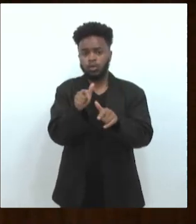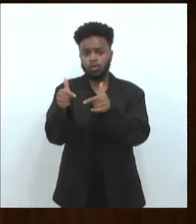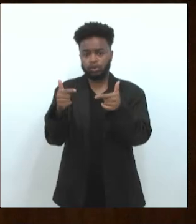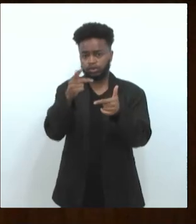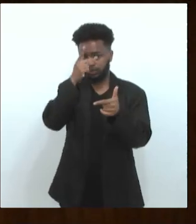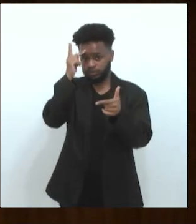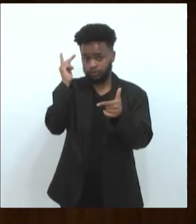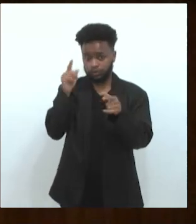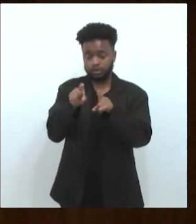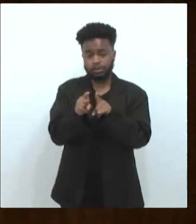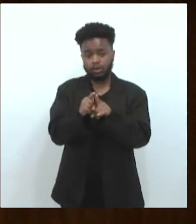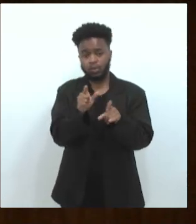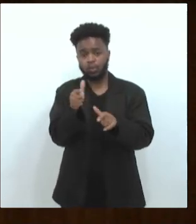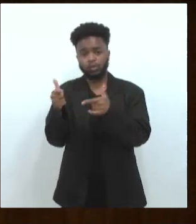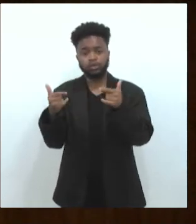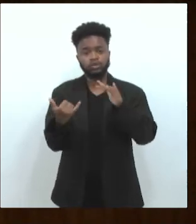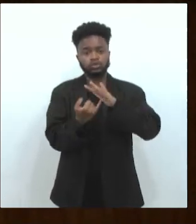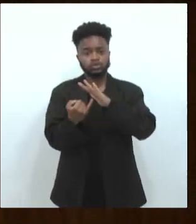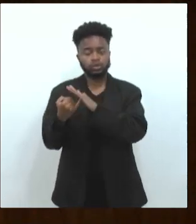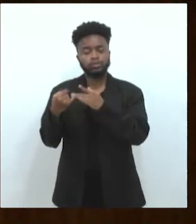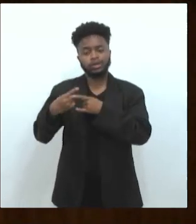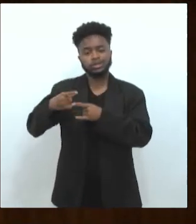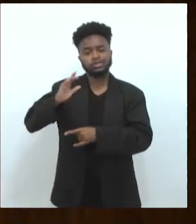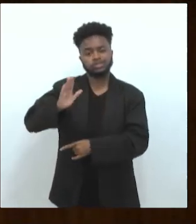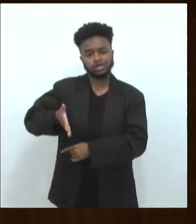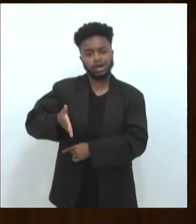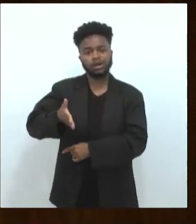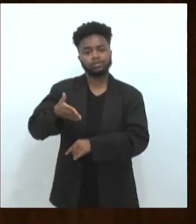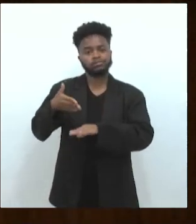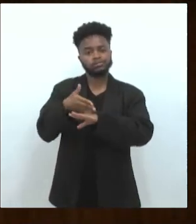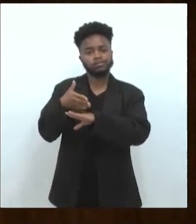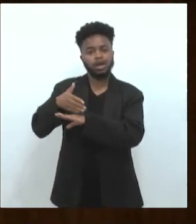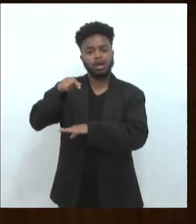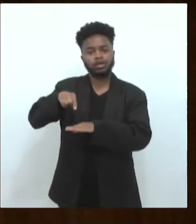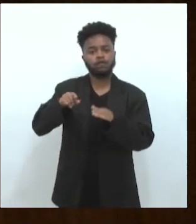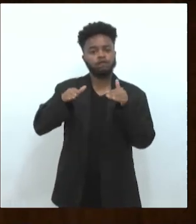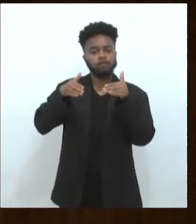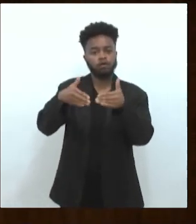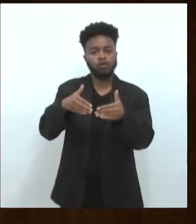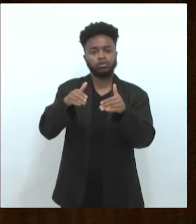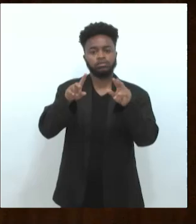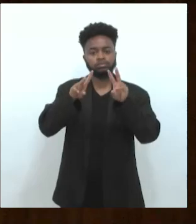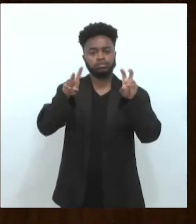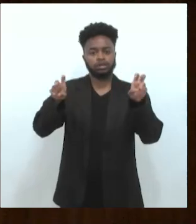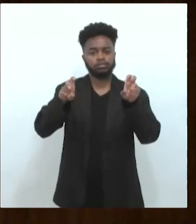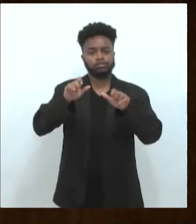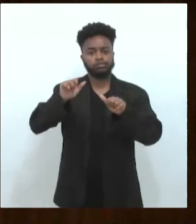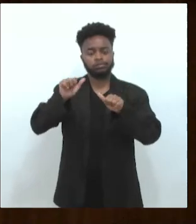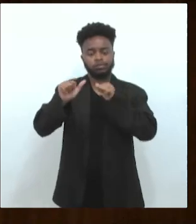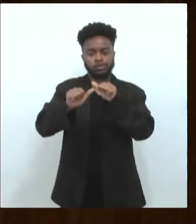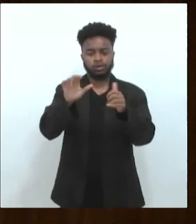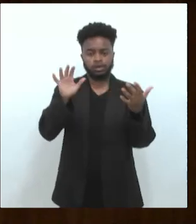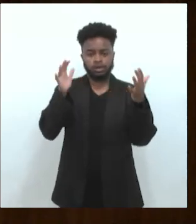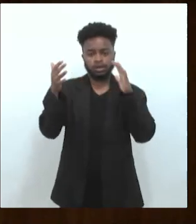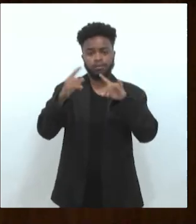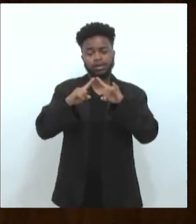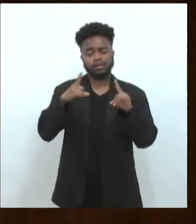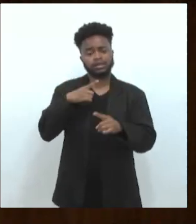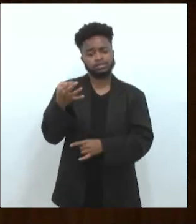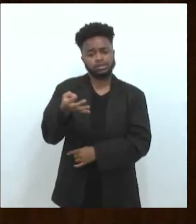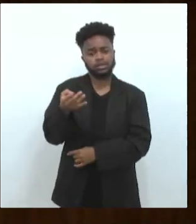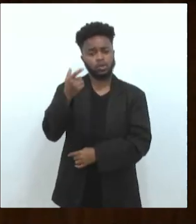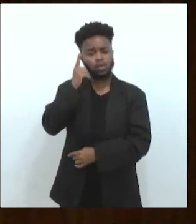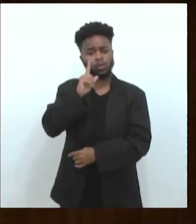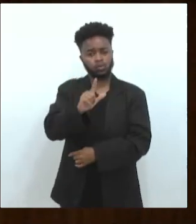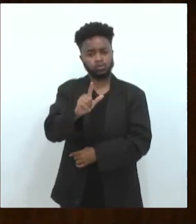ambientalistas e outras entidades que já estão dentro do Fórum de Mudanças Climáticas. Mas, fora isso, eu tenho certeza que a gente vai conseguir,